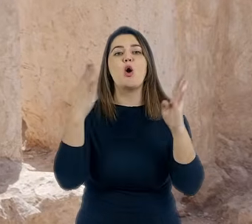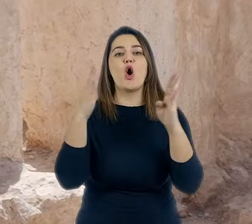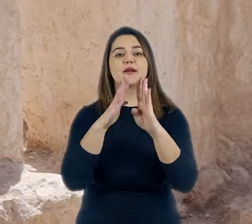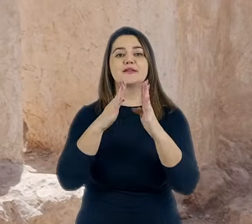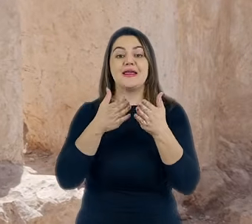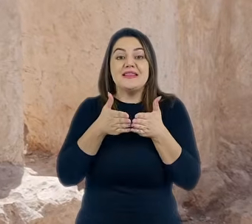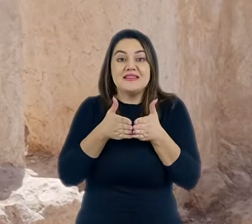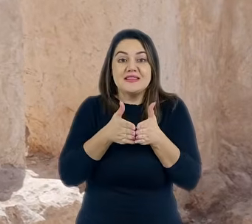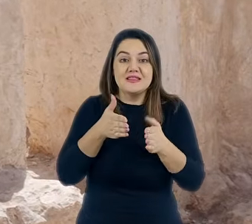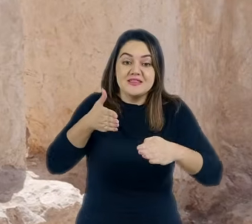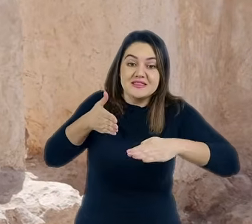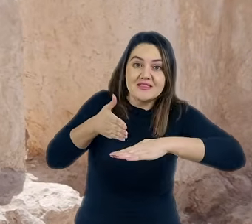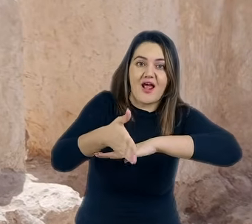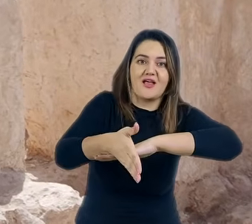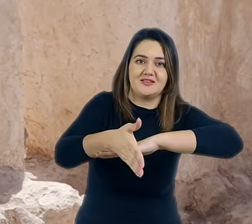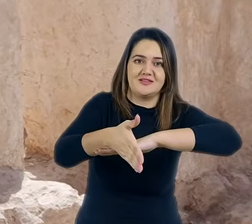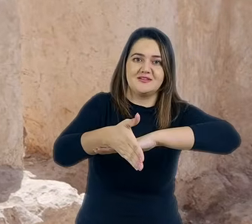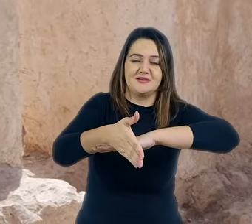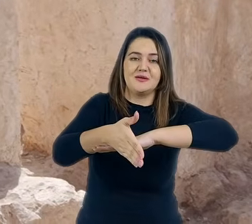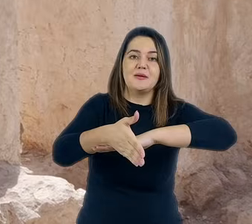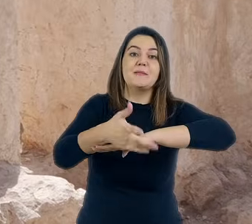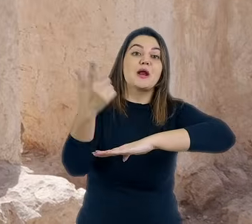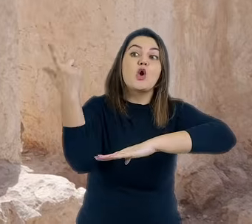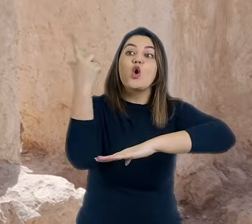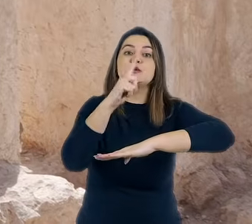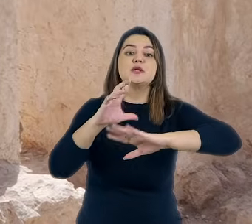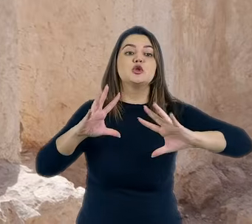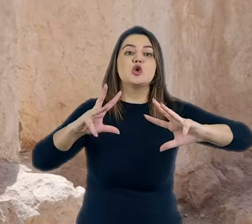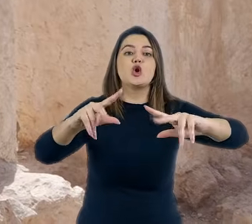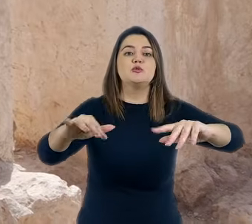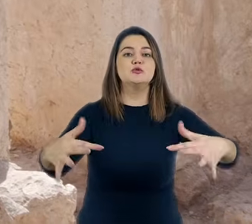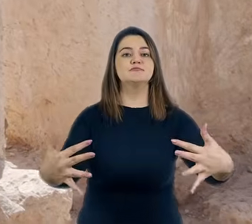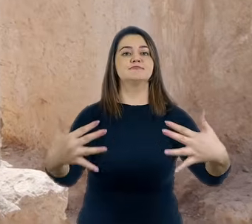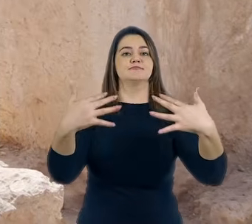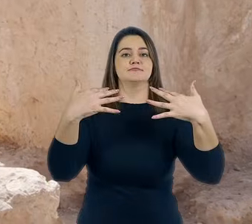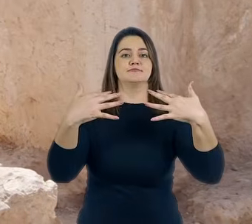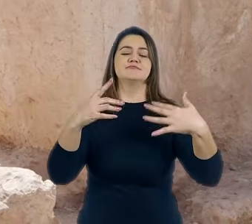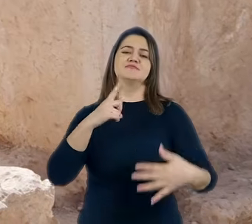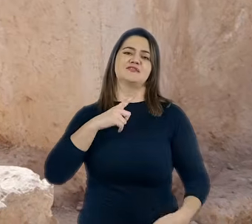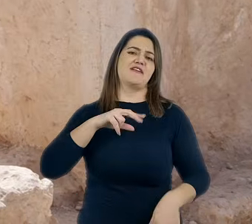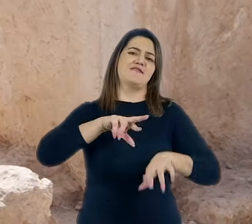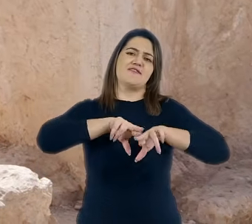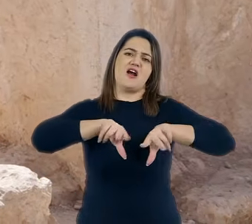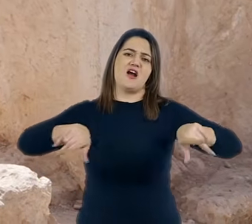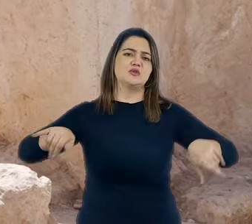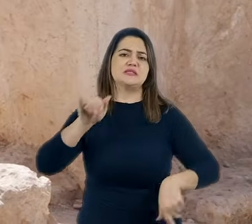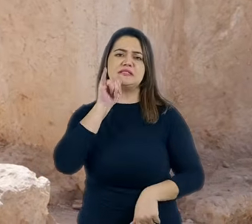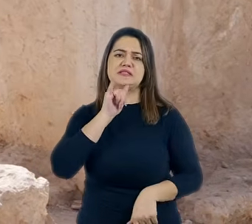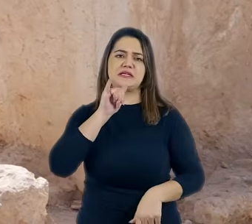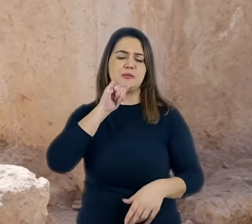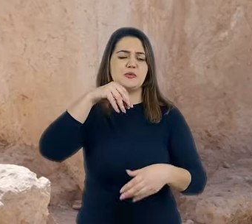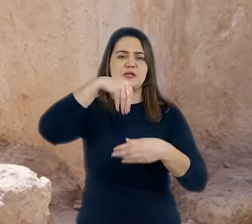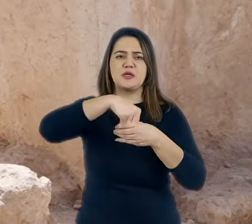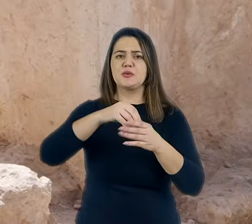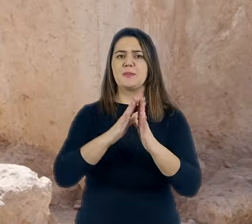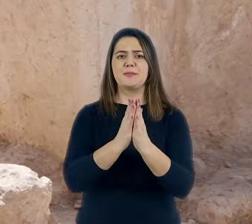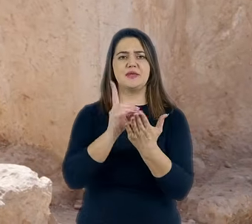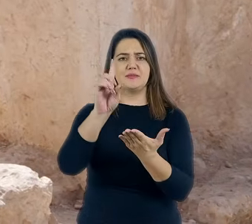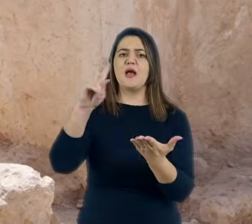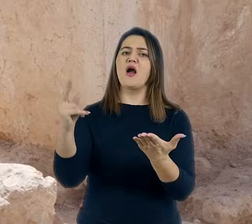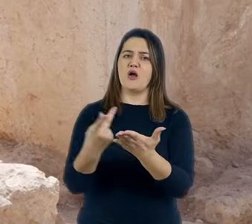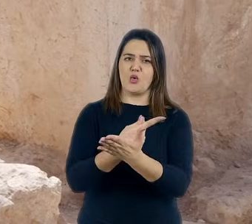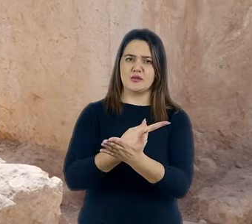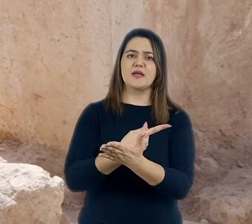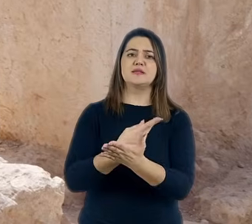porta, à entrada da cidade, para dar publicidade ao fato. E nós temos vários exemplos da Bíblia de julgamentos ou